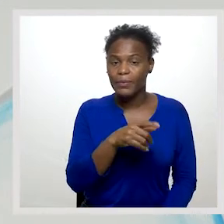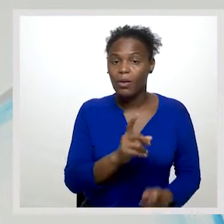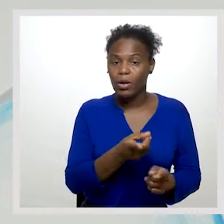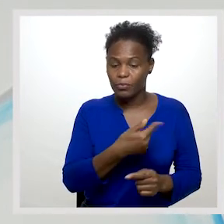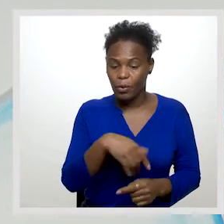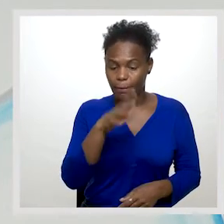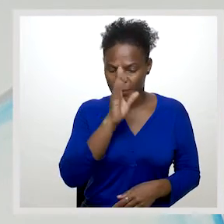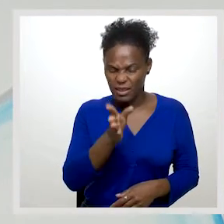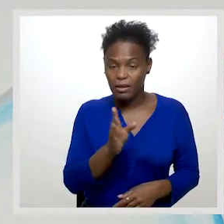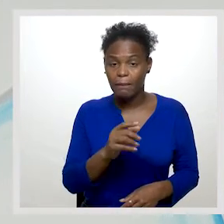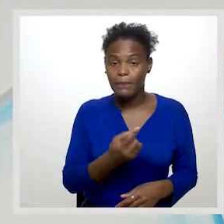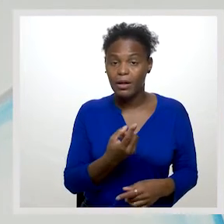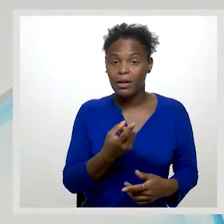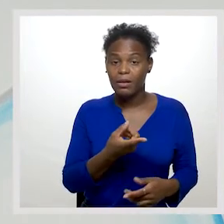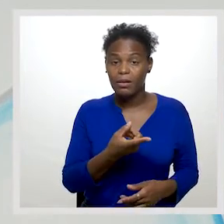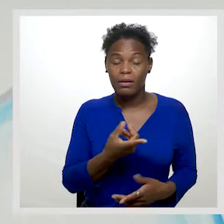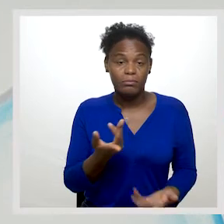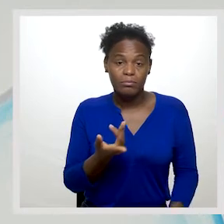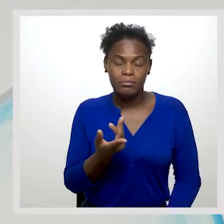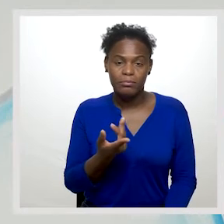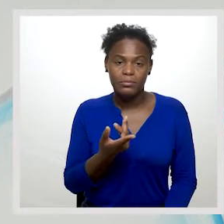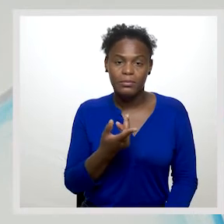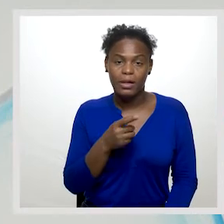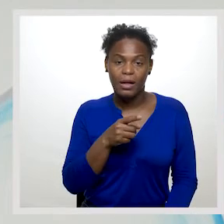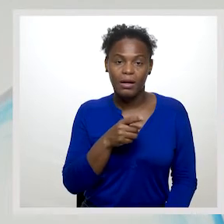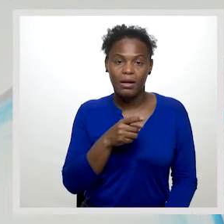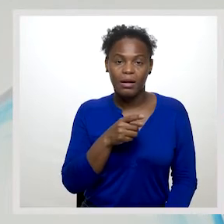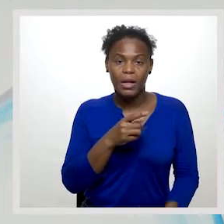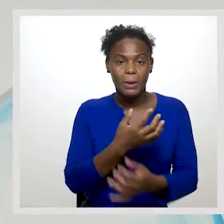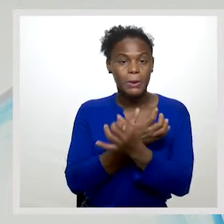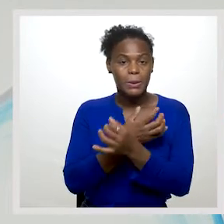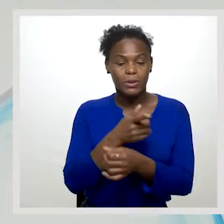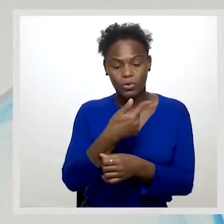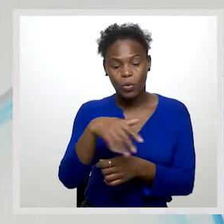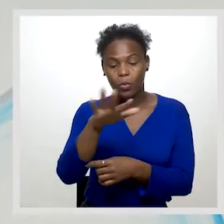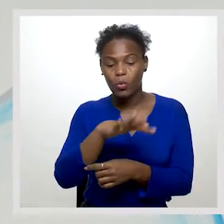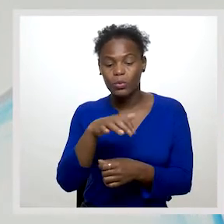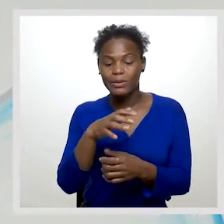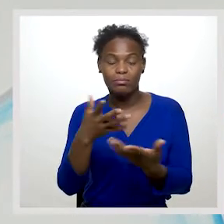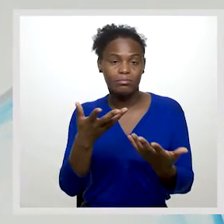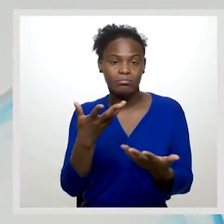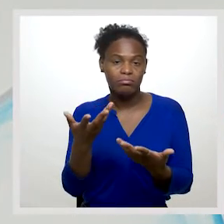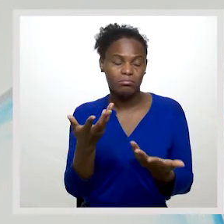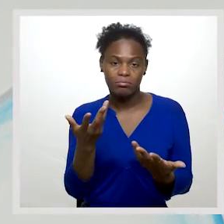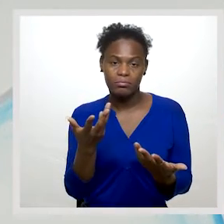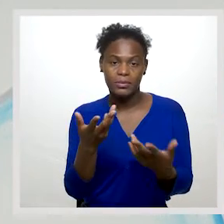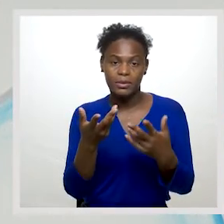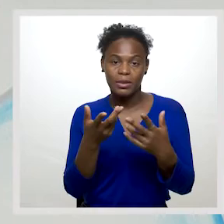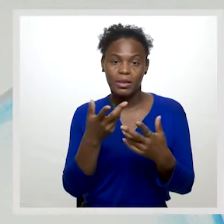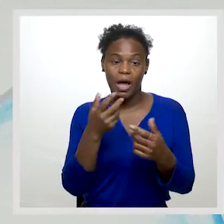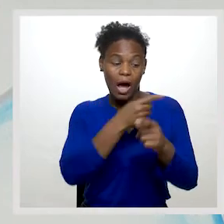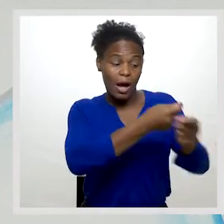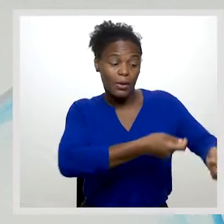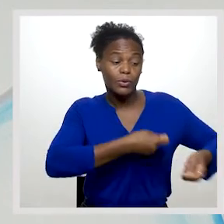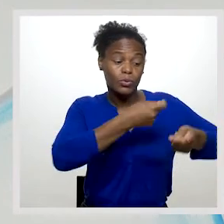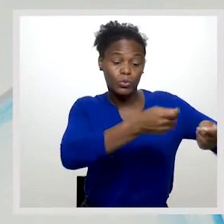que nós praticamos para a subsistência, não é? São pesticidas usados nas grandes agriculturas,